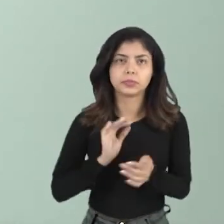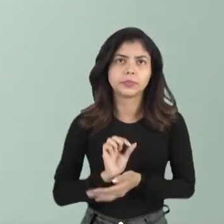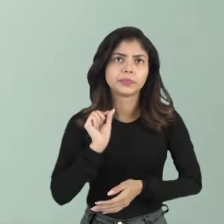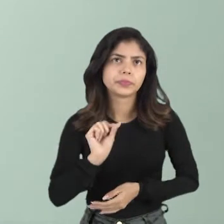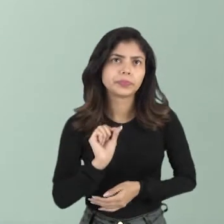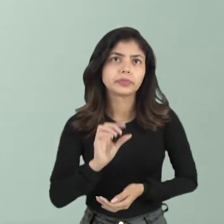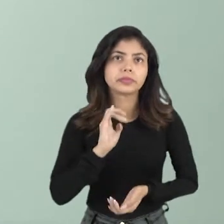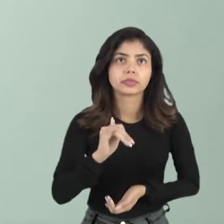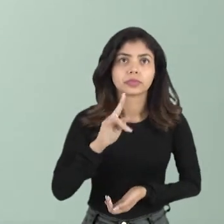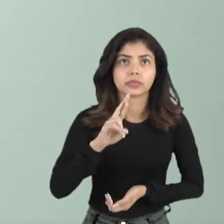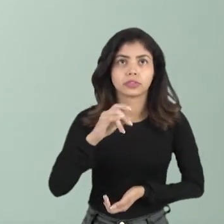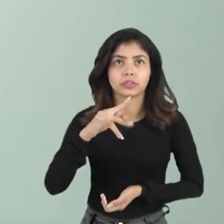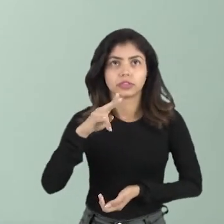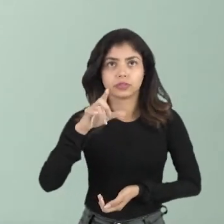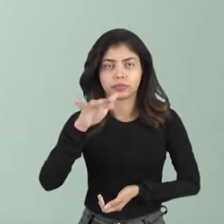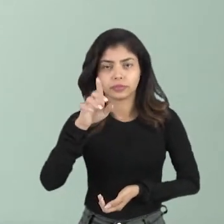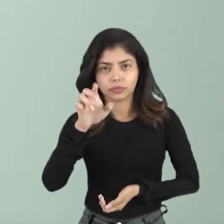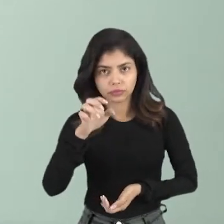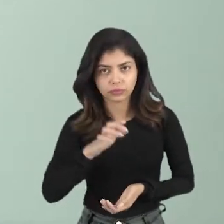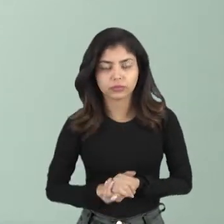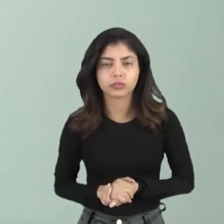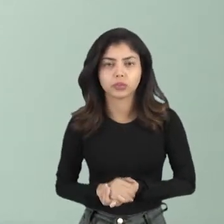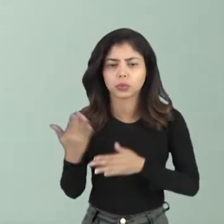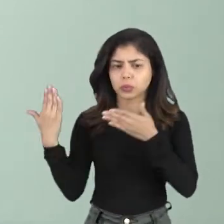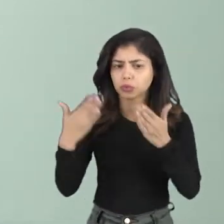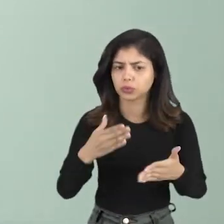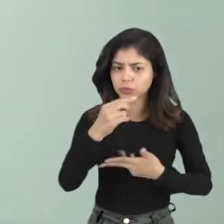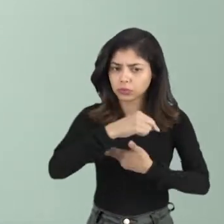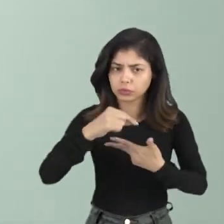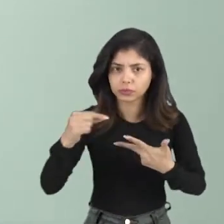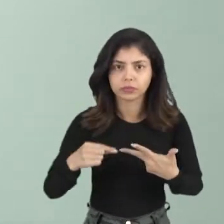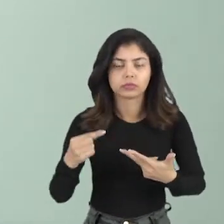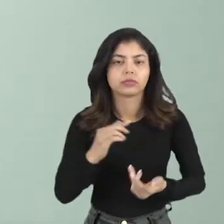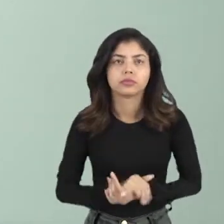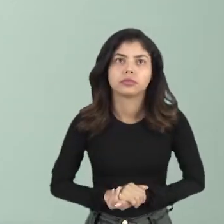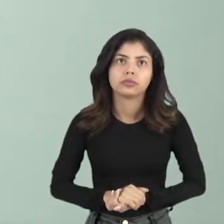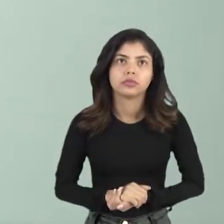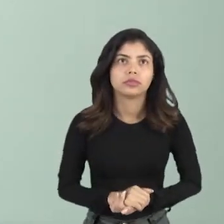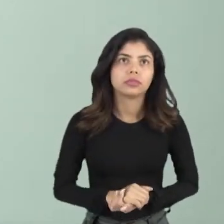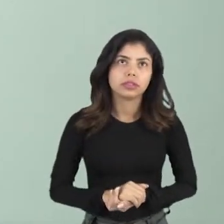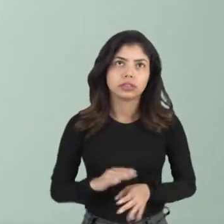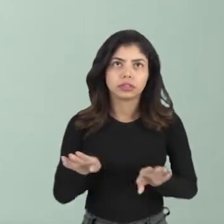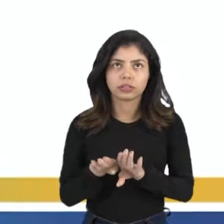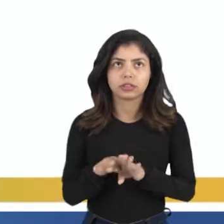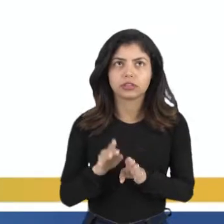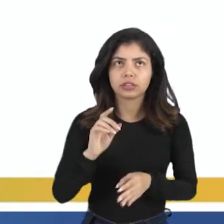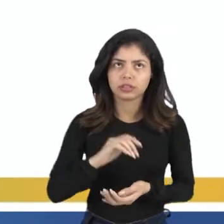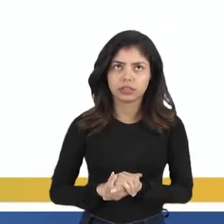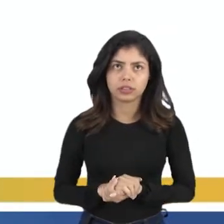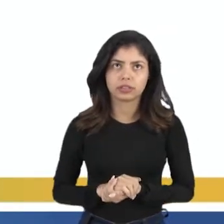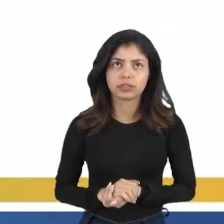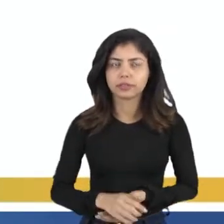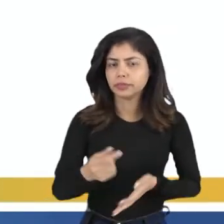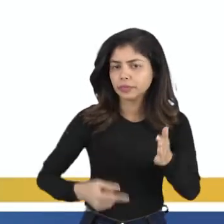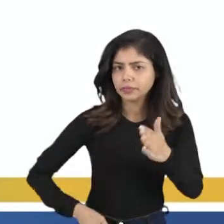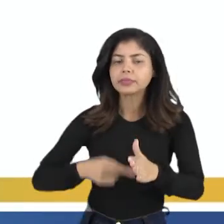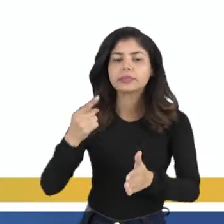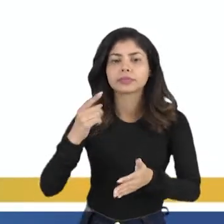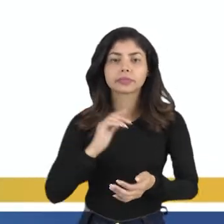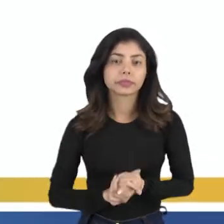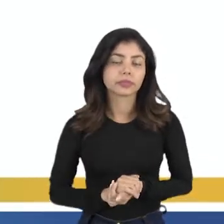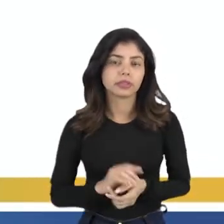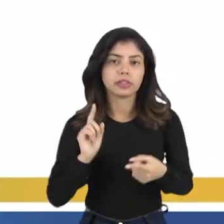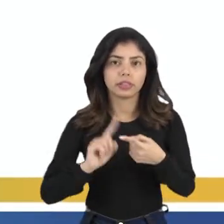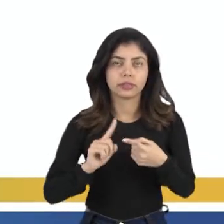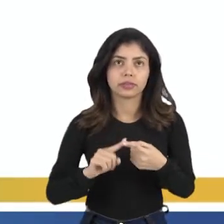é intertextualidade, com foco nas questões do Enem. Vamos lá? Bem, primeiro nós precisamos lembrar